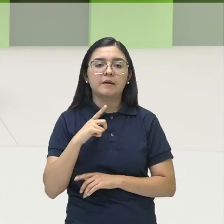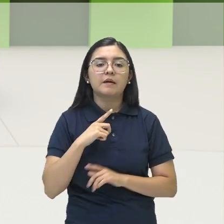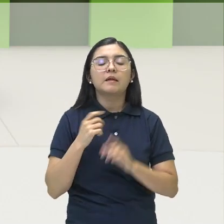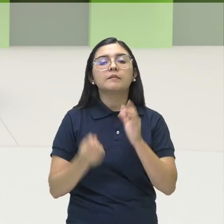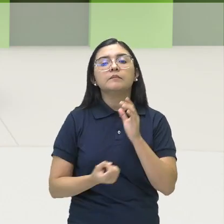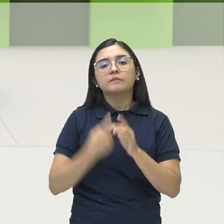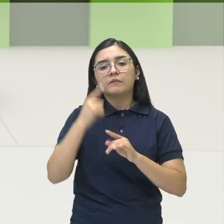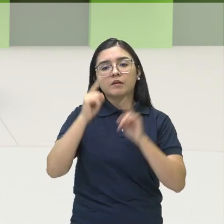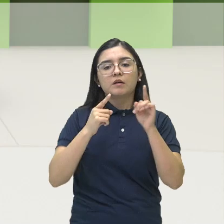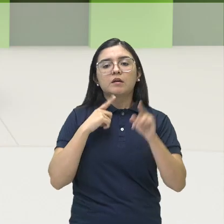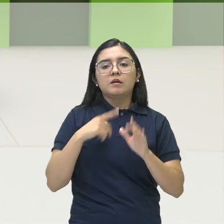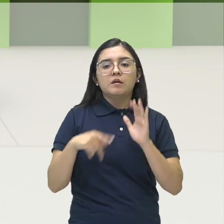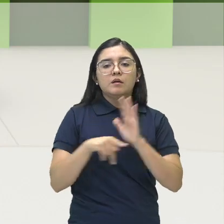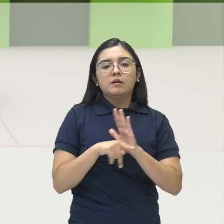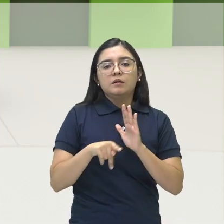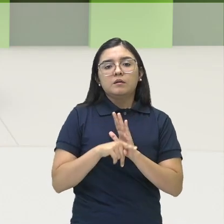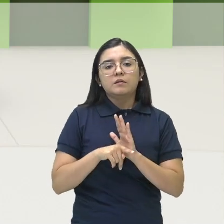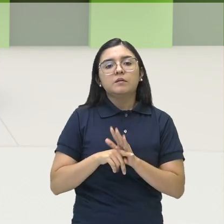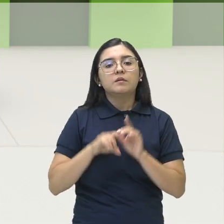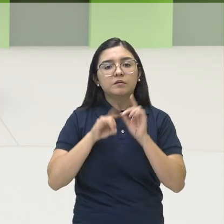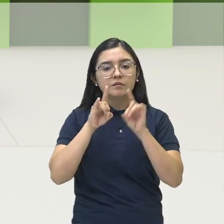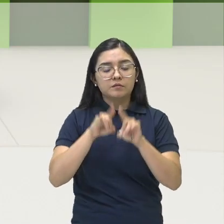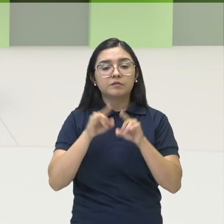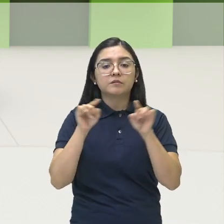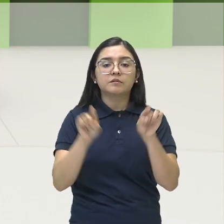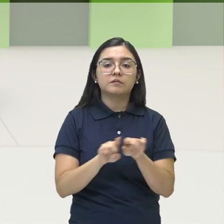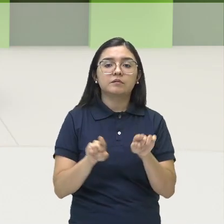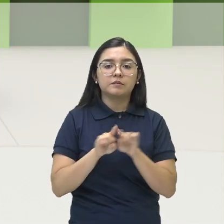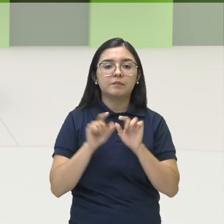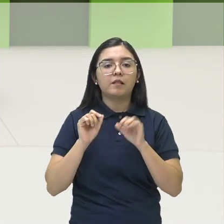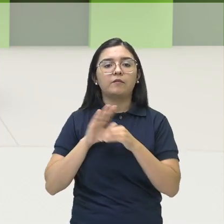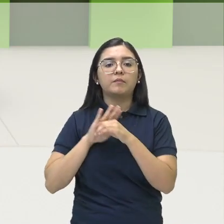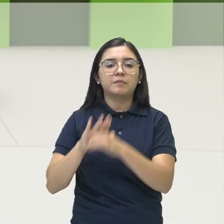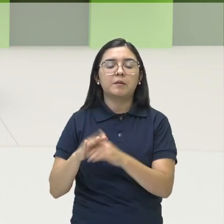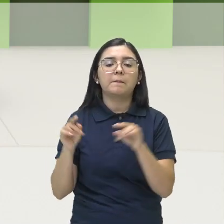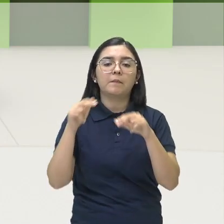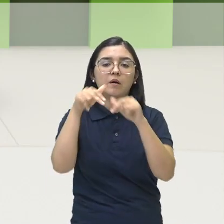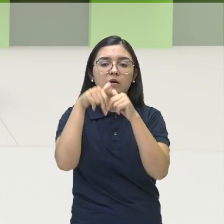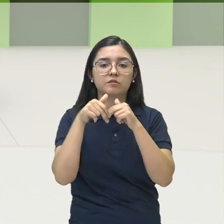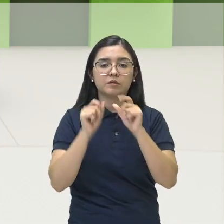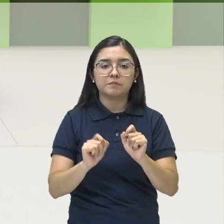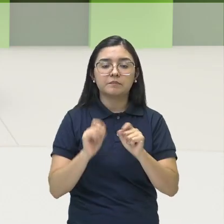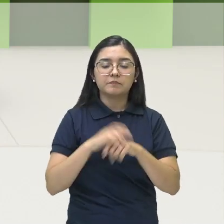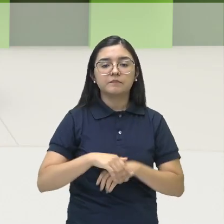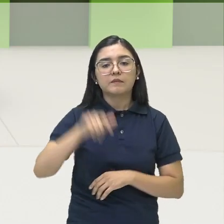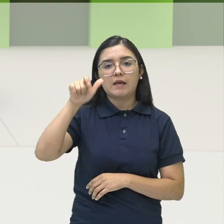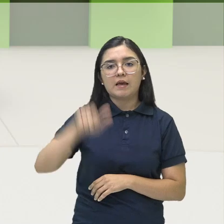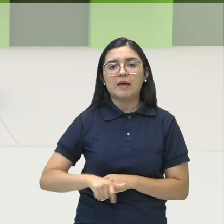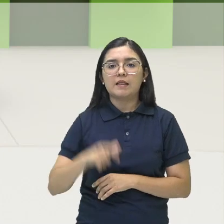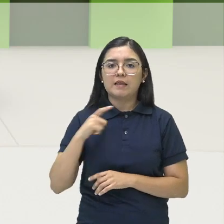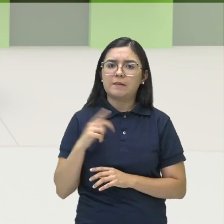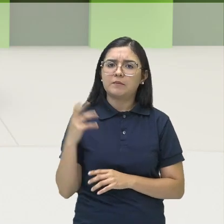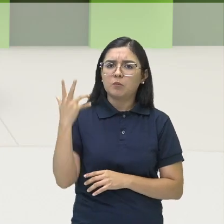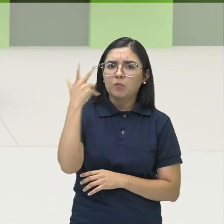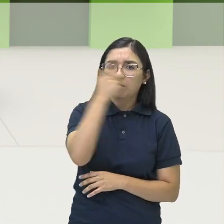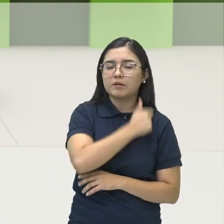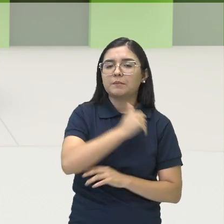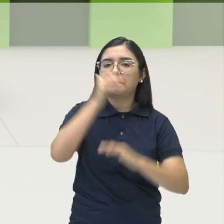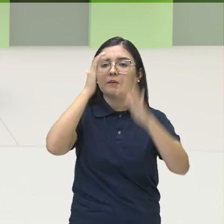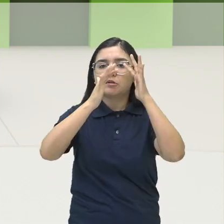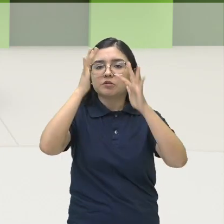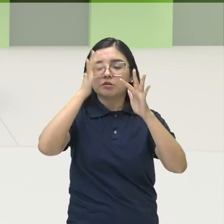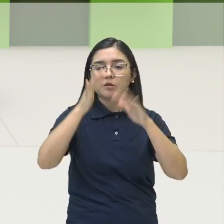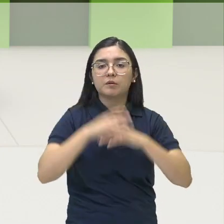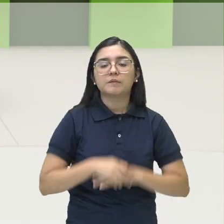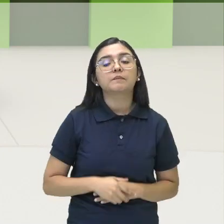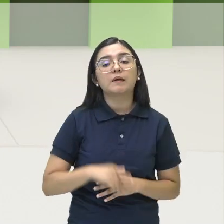inventora austríaca e também ela foi ofuscada porque ela era muito bonita, né? Então, imaginem vocês que